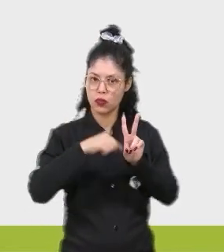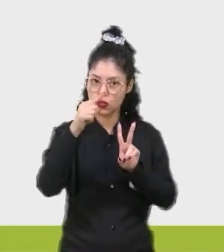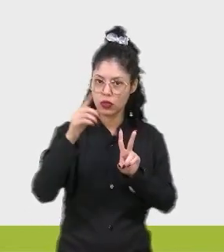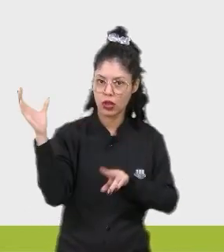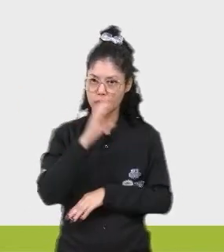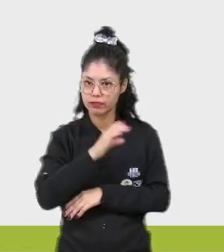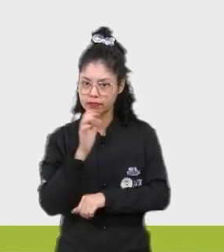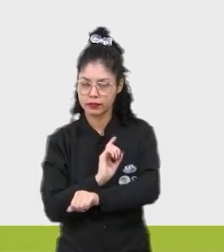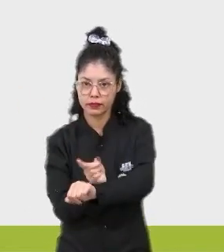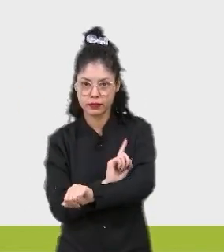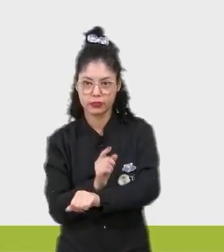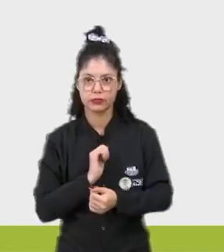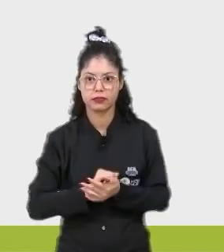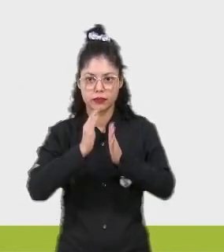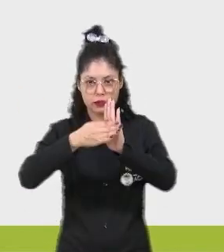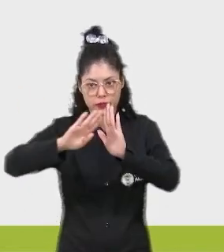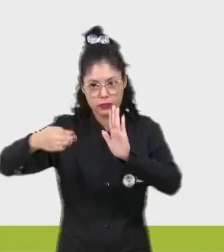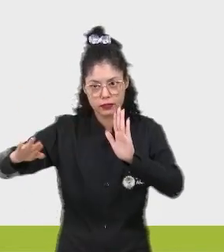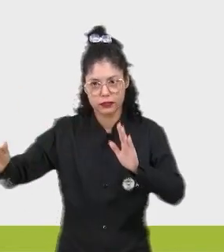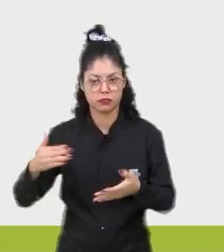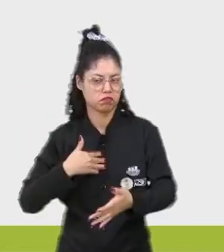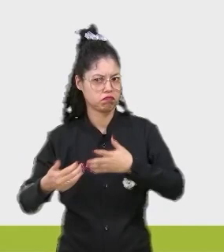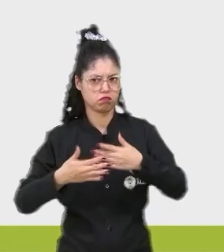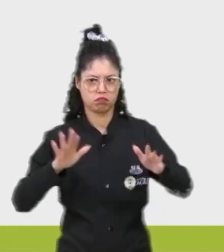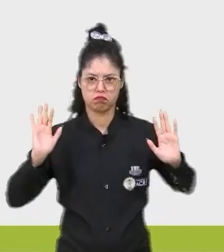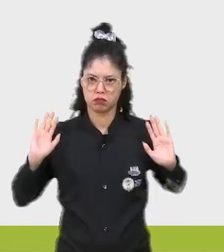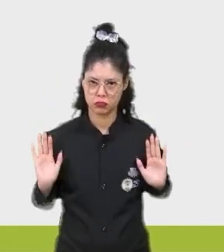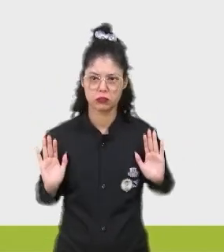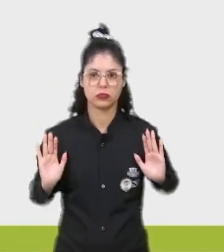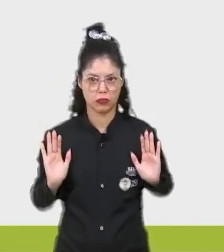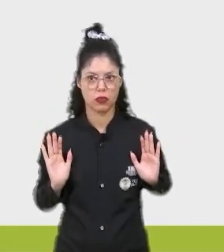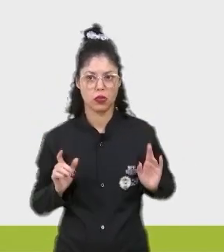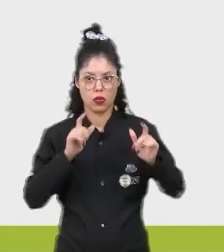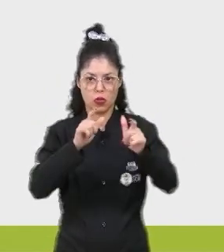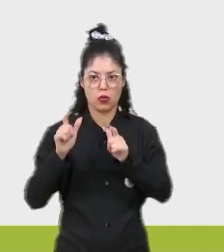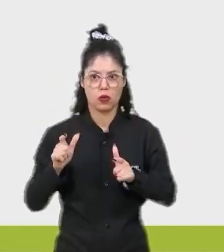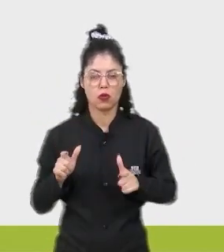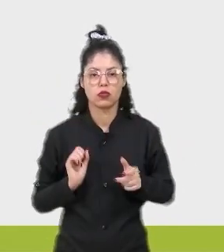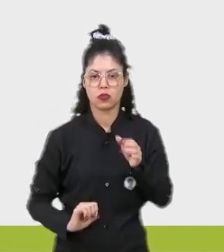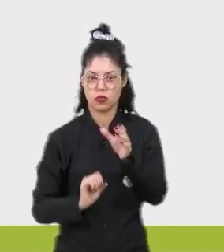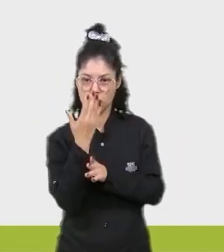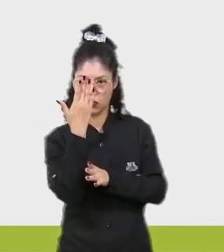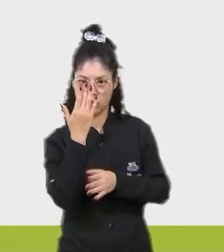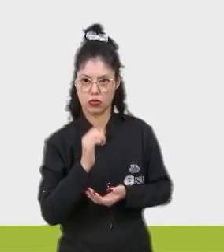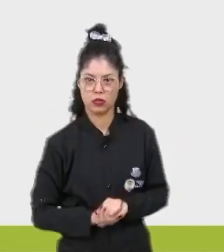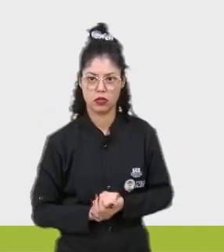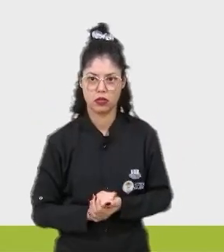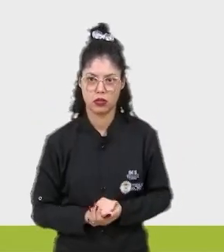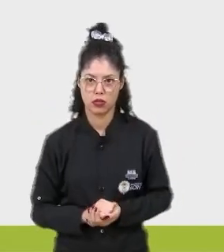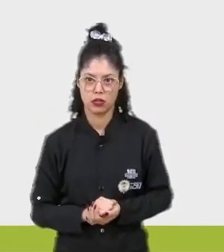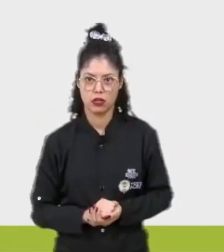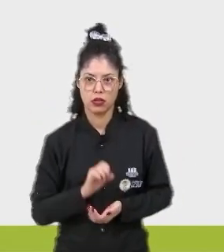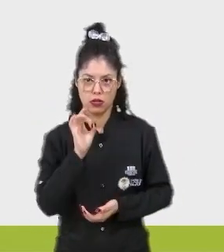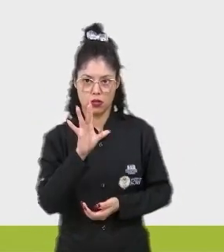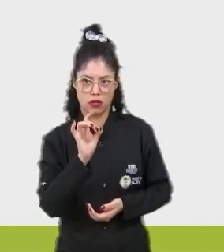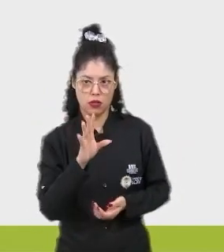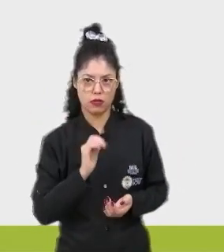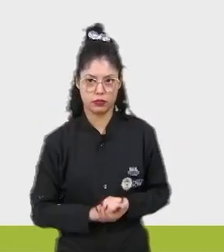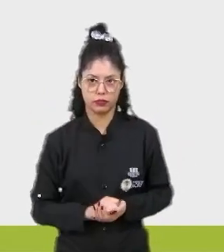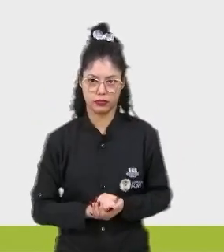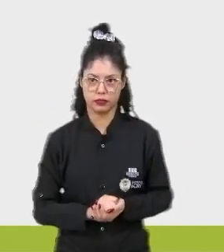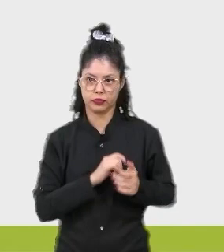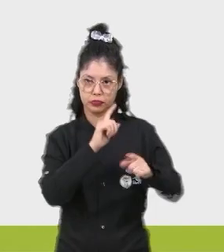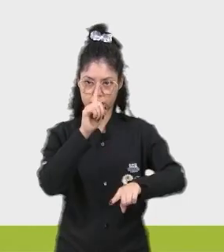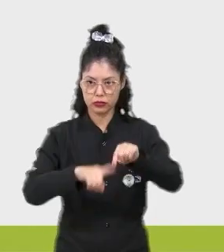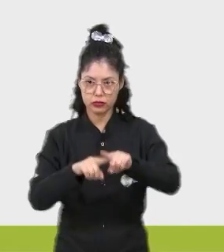velocidade de propagação das ondas sonoras é independentemente da fonte sonora, ou seja, depende apenas da natureza do